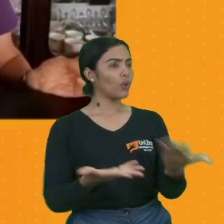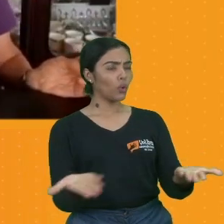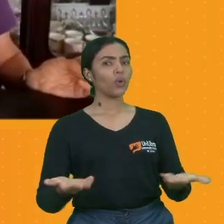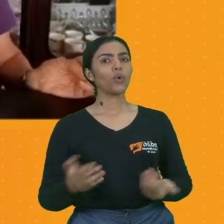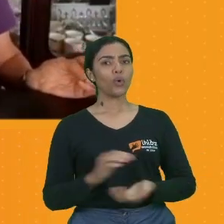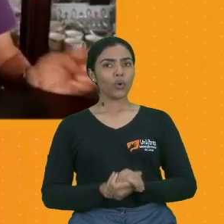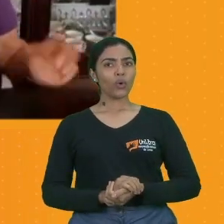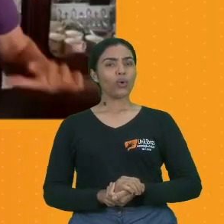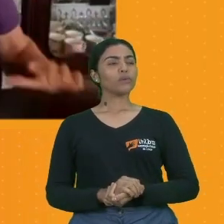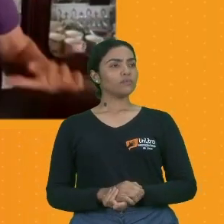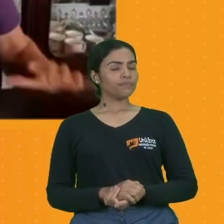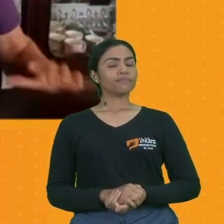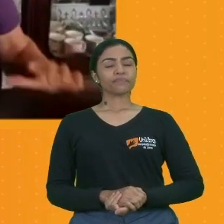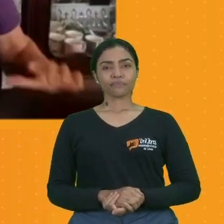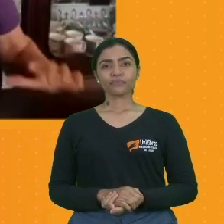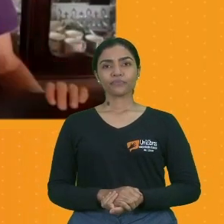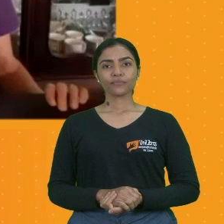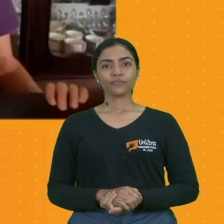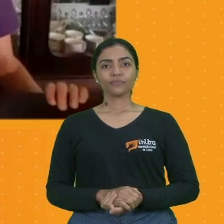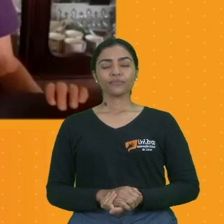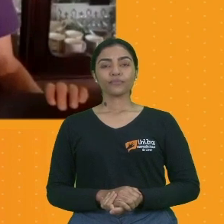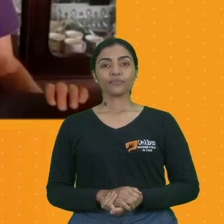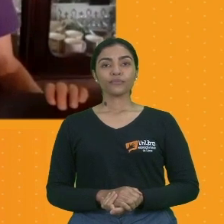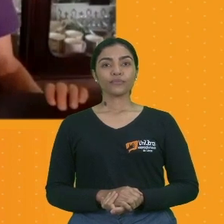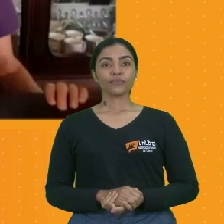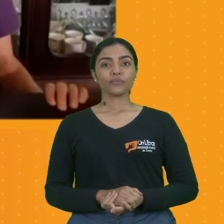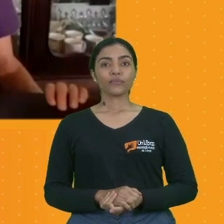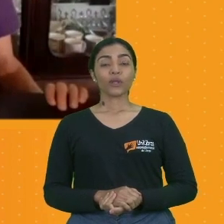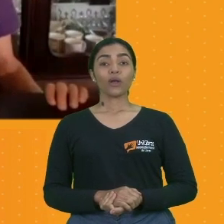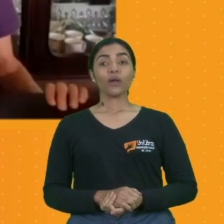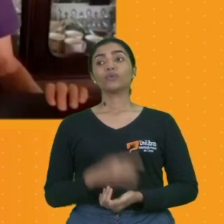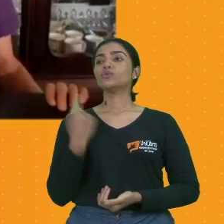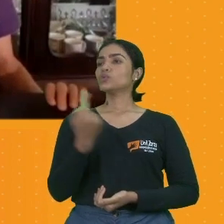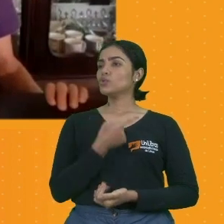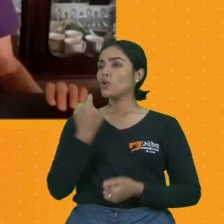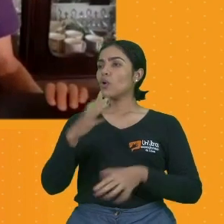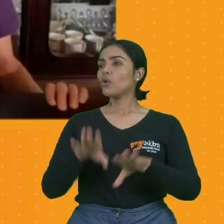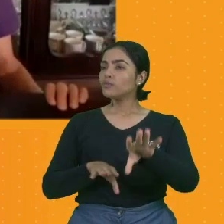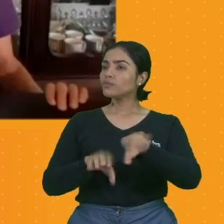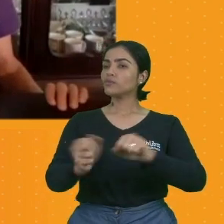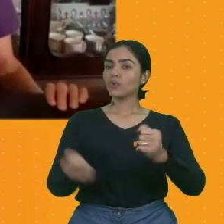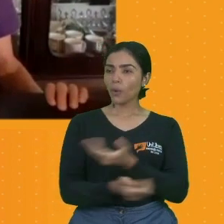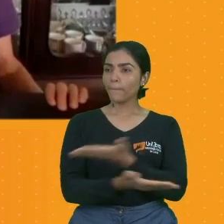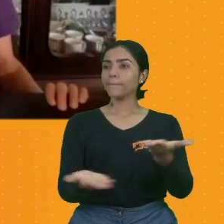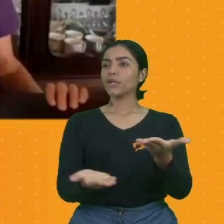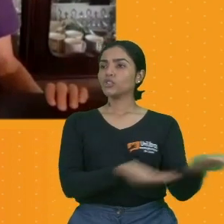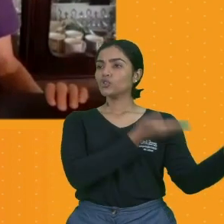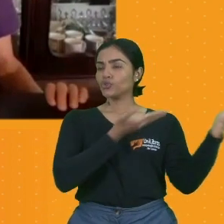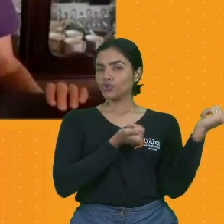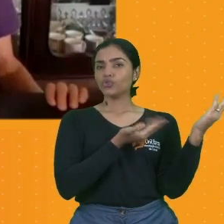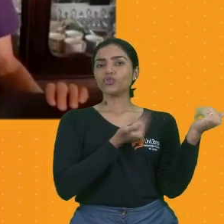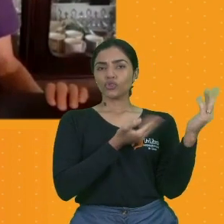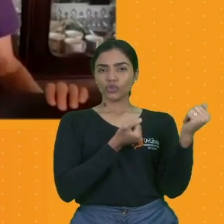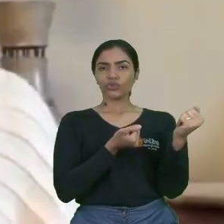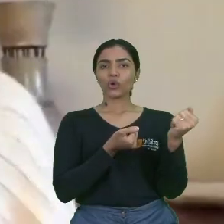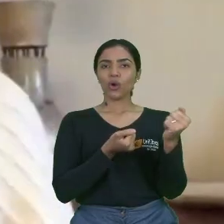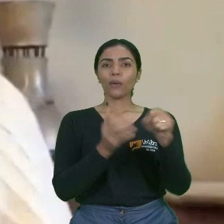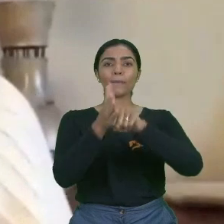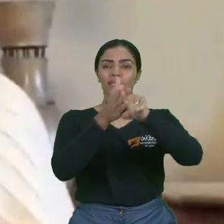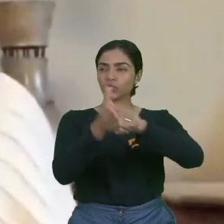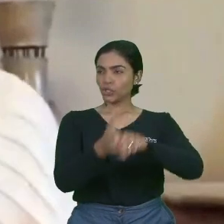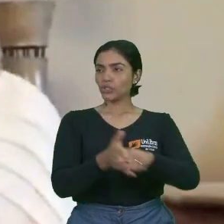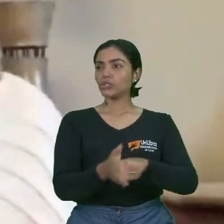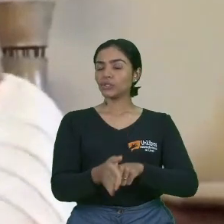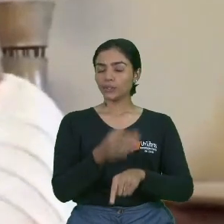de falar porque estamos aí e formando Oi jovens pesquisadores